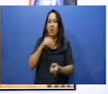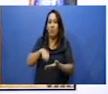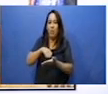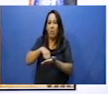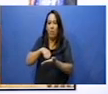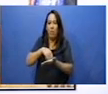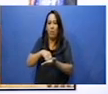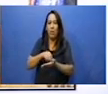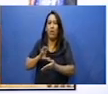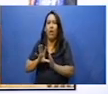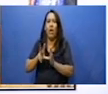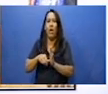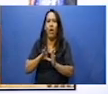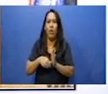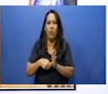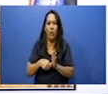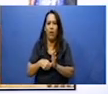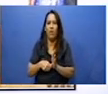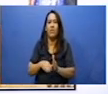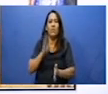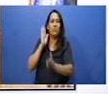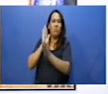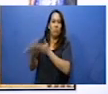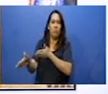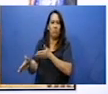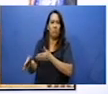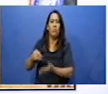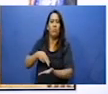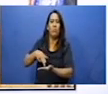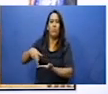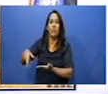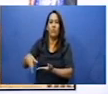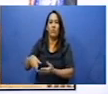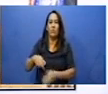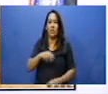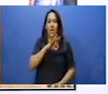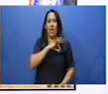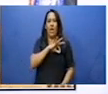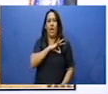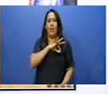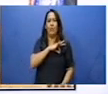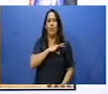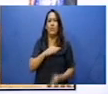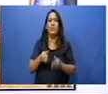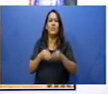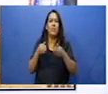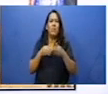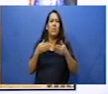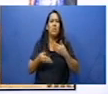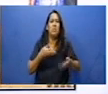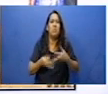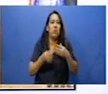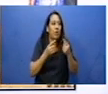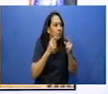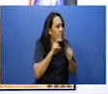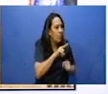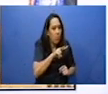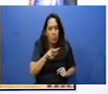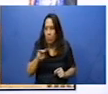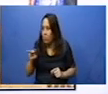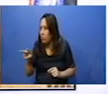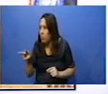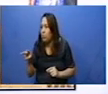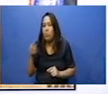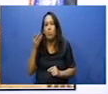sido roubada. O ladrão fugiu a pé. A polícia pede a qualquer pessoa que tenha visto uma menininha